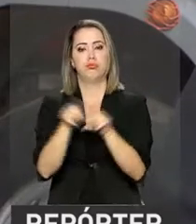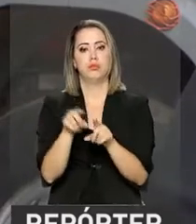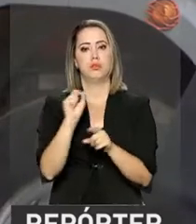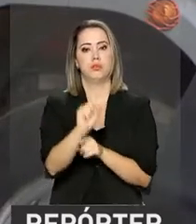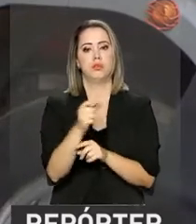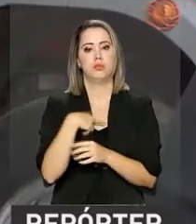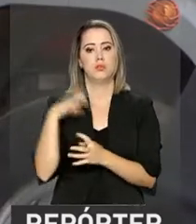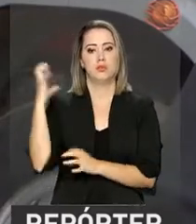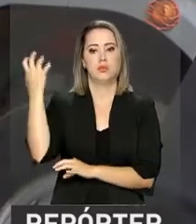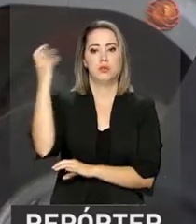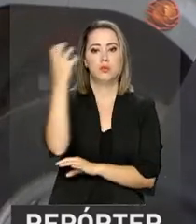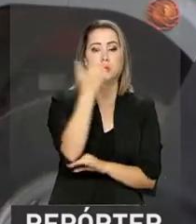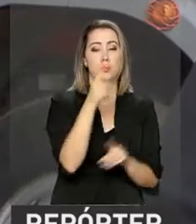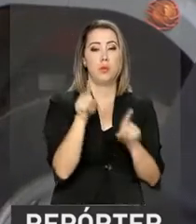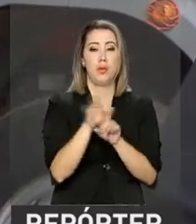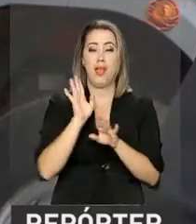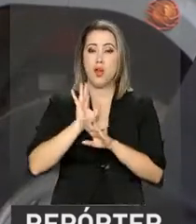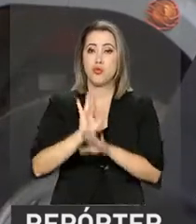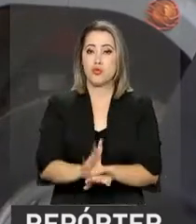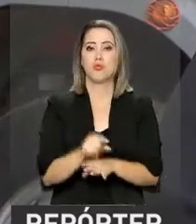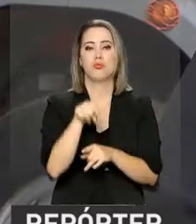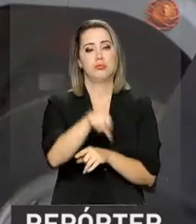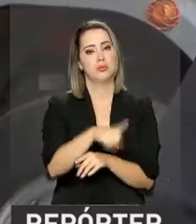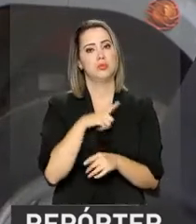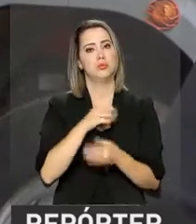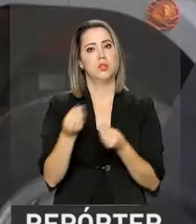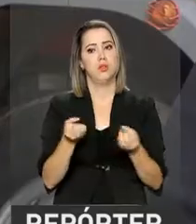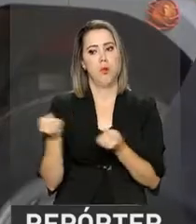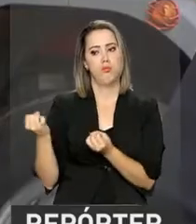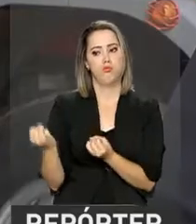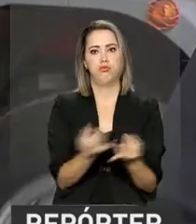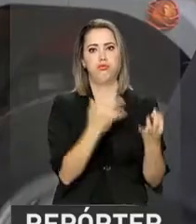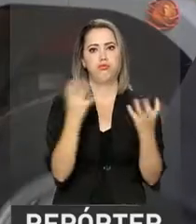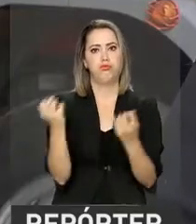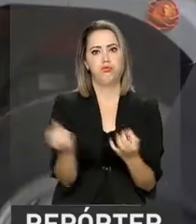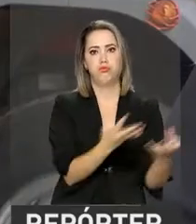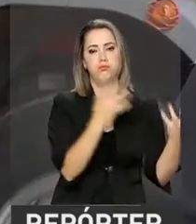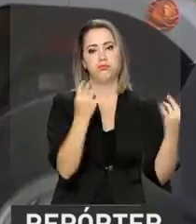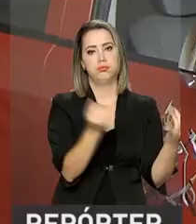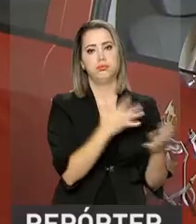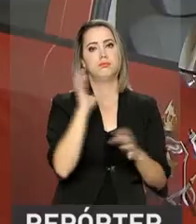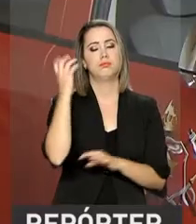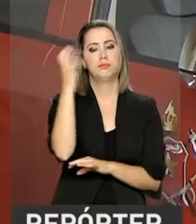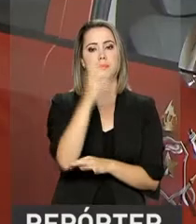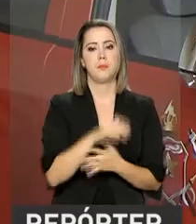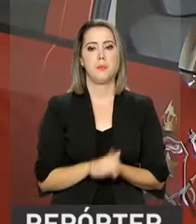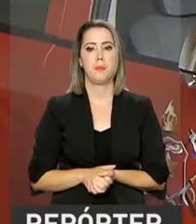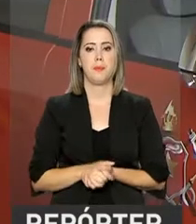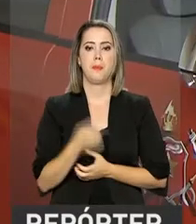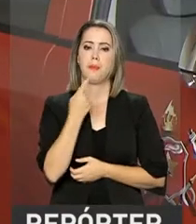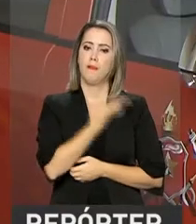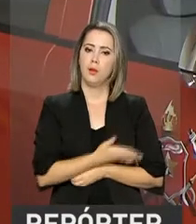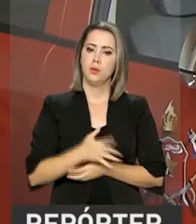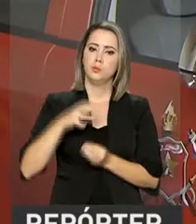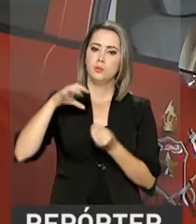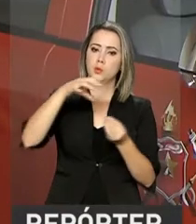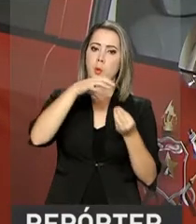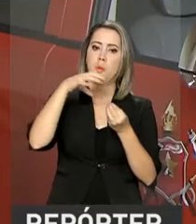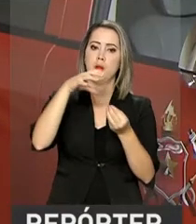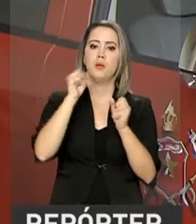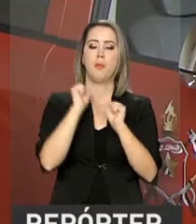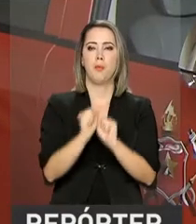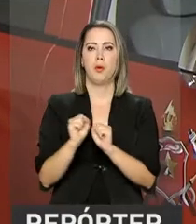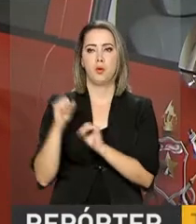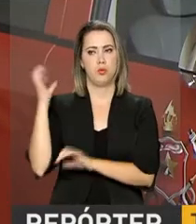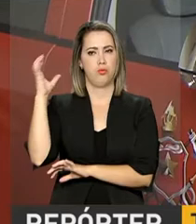da vegetação o que contribui para combustão e propagação do fogo nas matas o balão deles pode acabar gerando um grande incêndio florestal